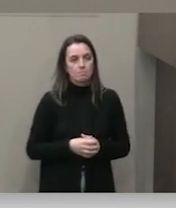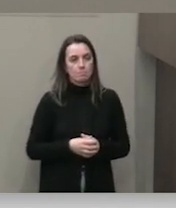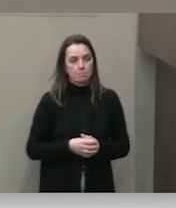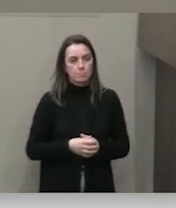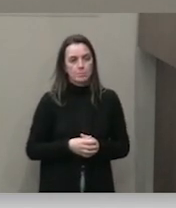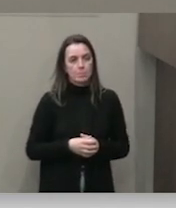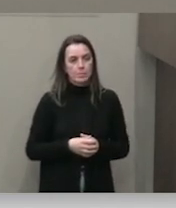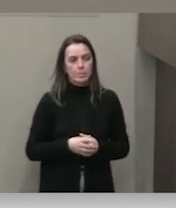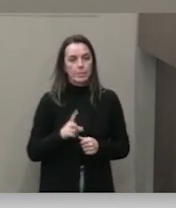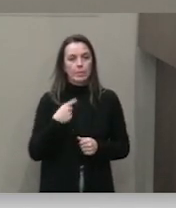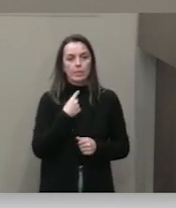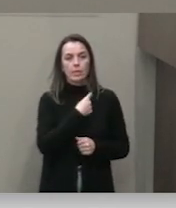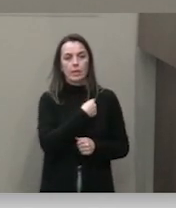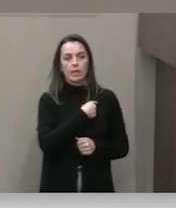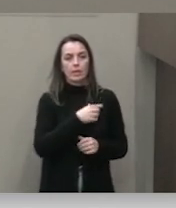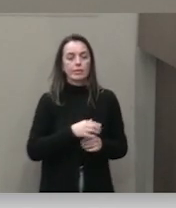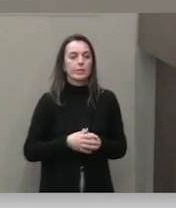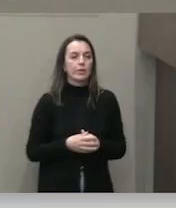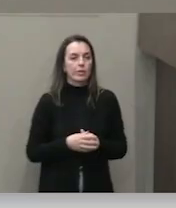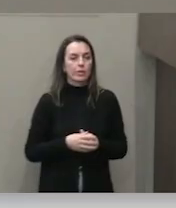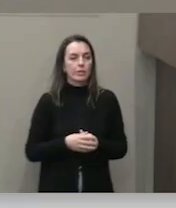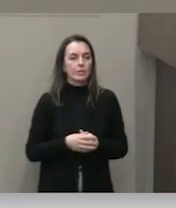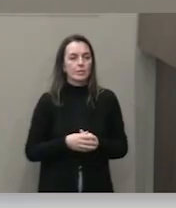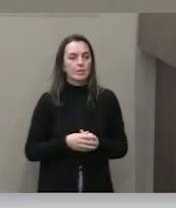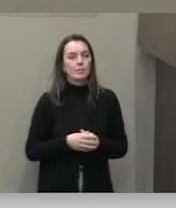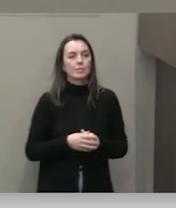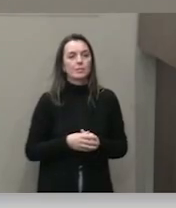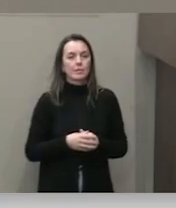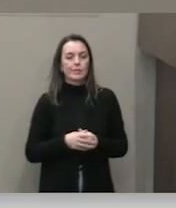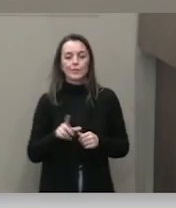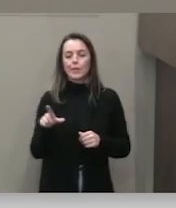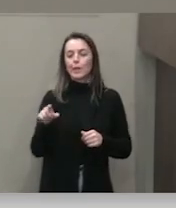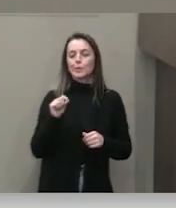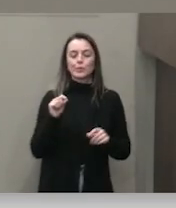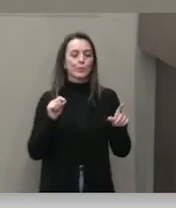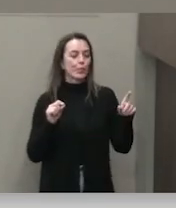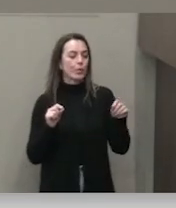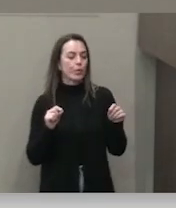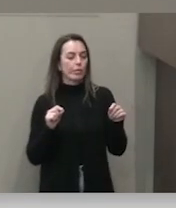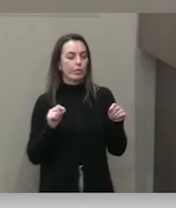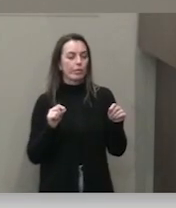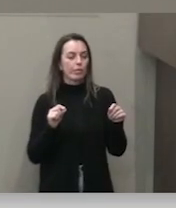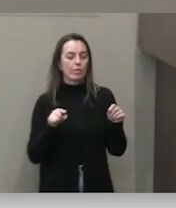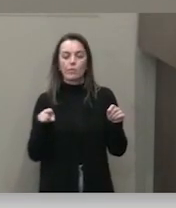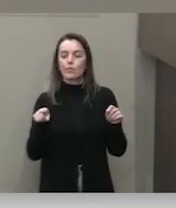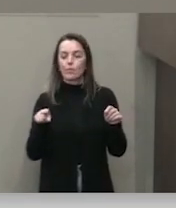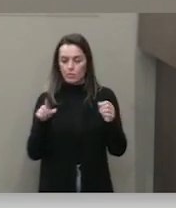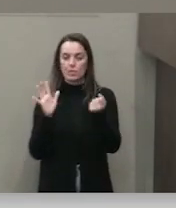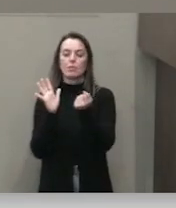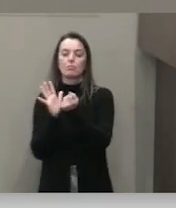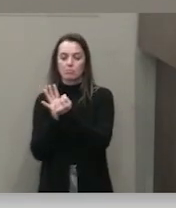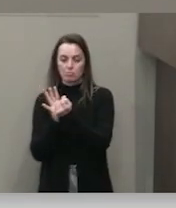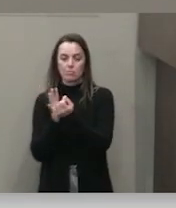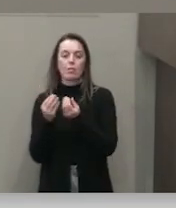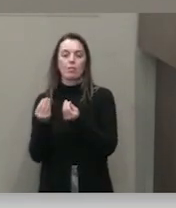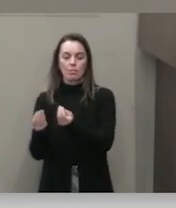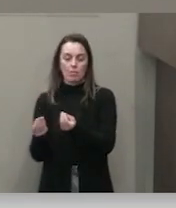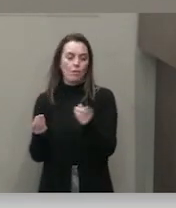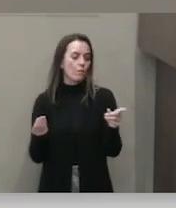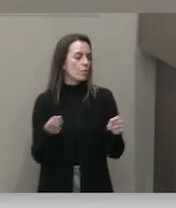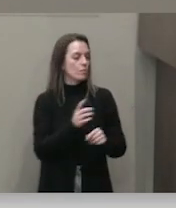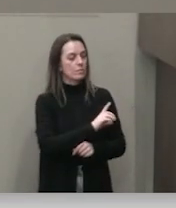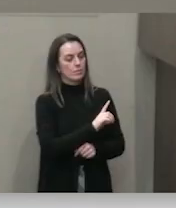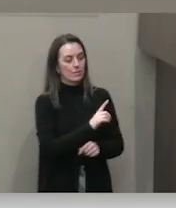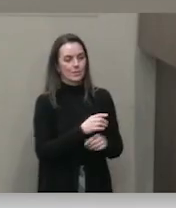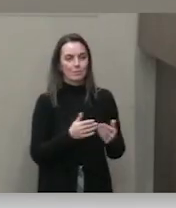nós privilegiarmos, de certa forma, algumas empresas, sendo que as outras gostariam de participar, mas em função do